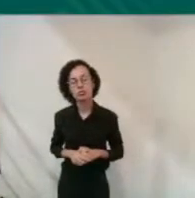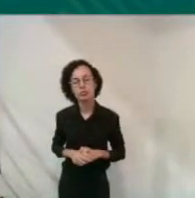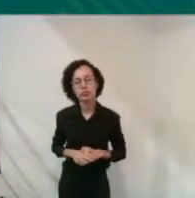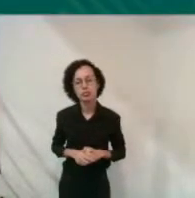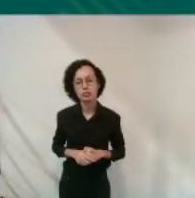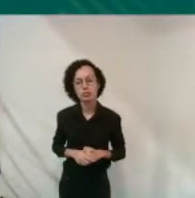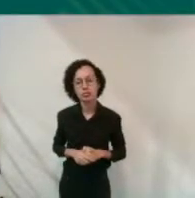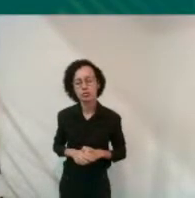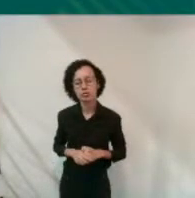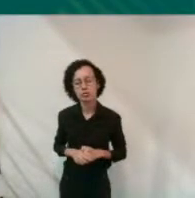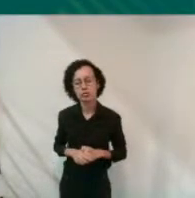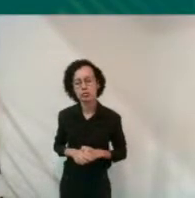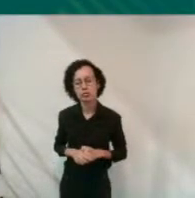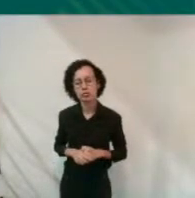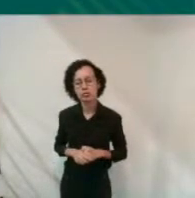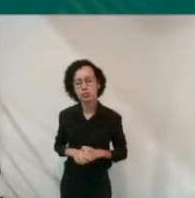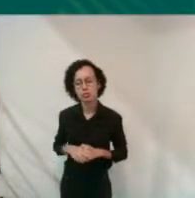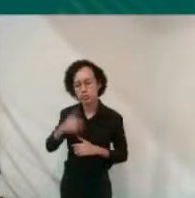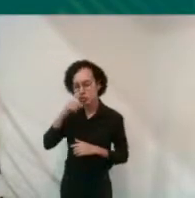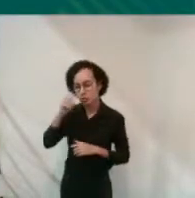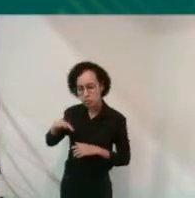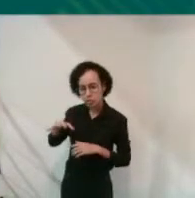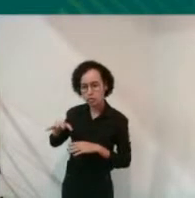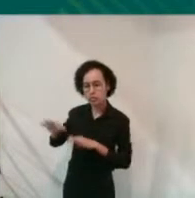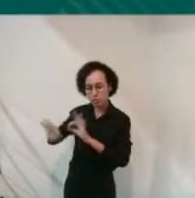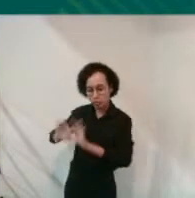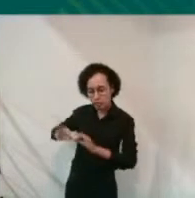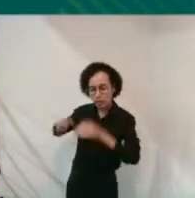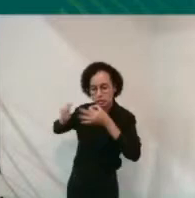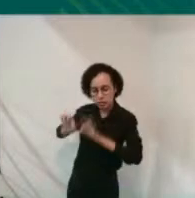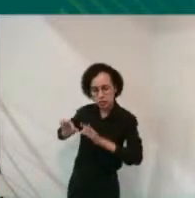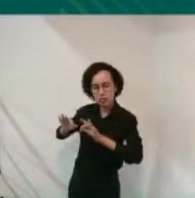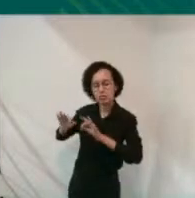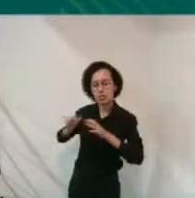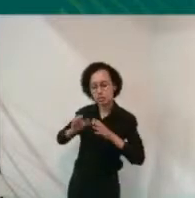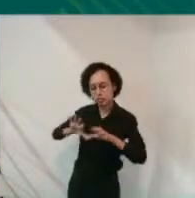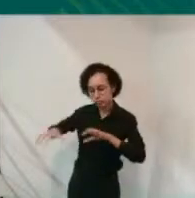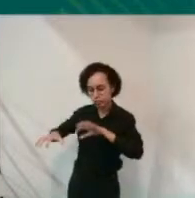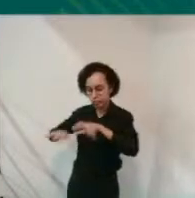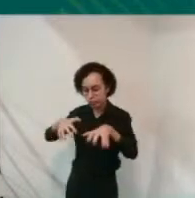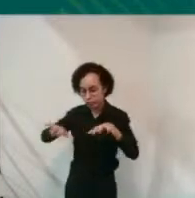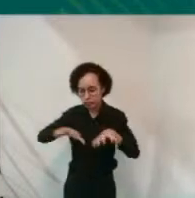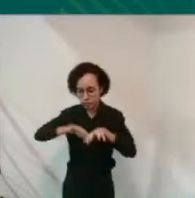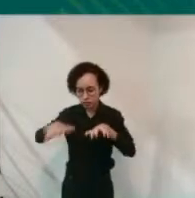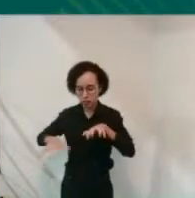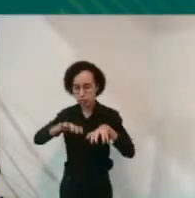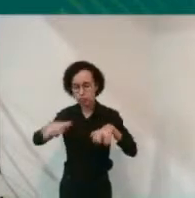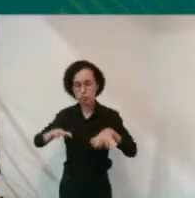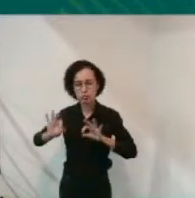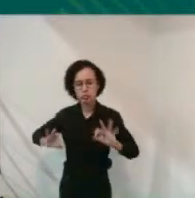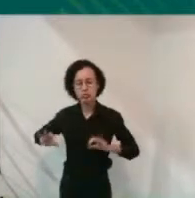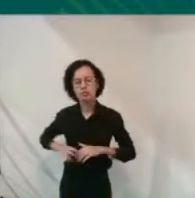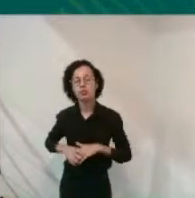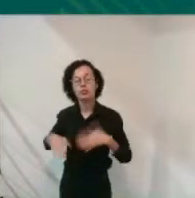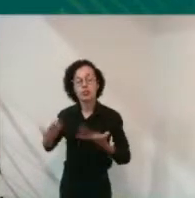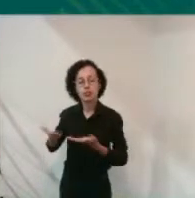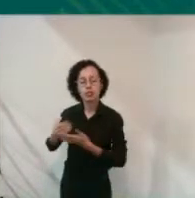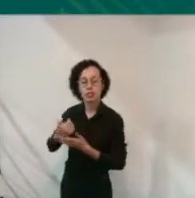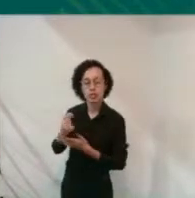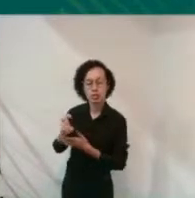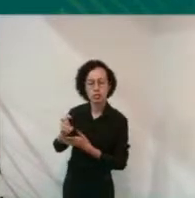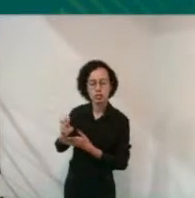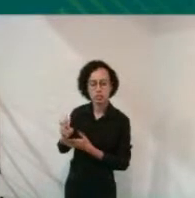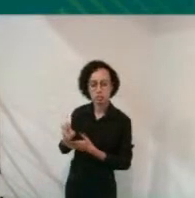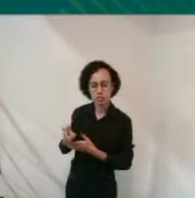os resíduos estão sendo destinados de forma adequada para esses 22 aterros. Temos ainda 15 aterros